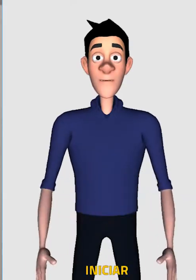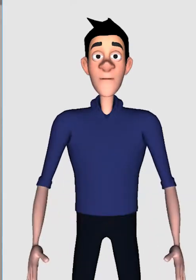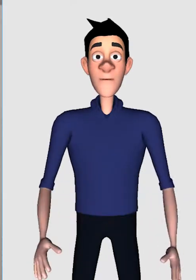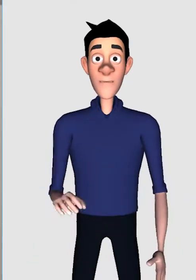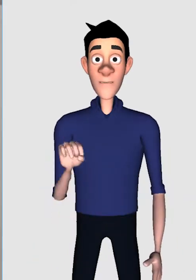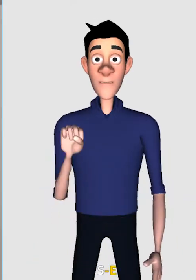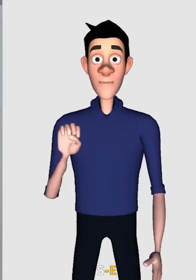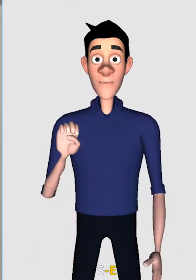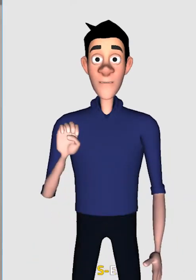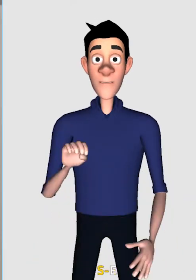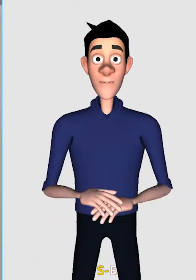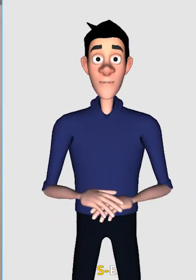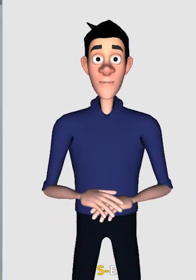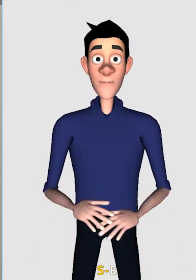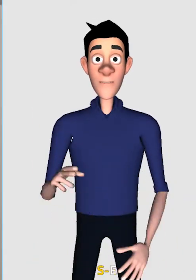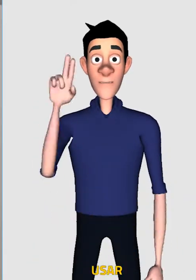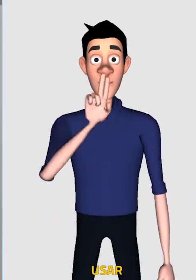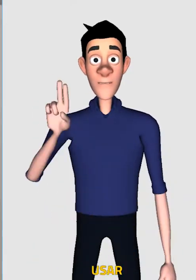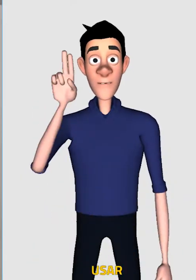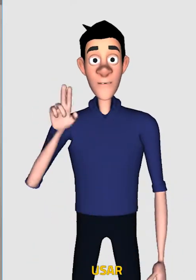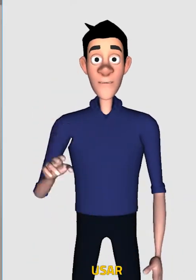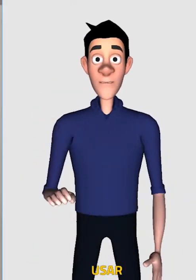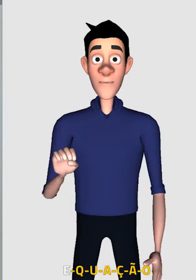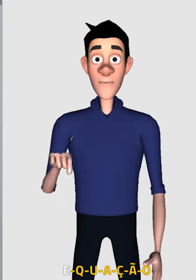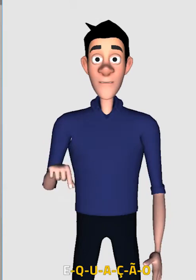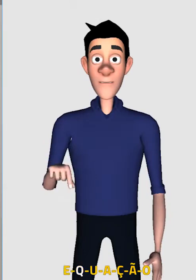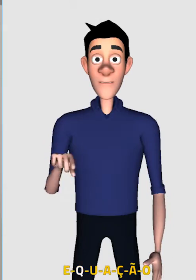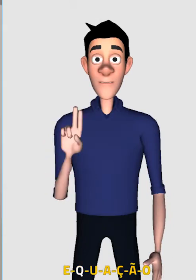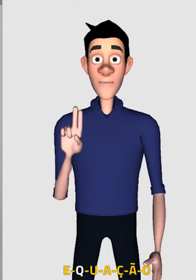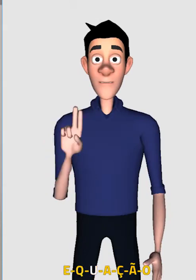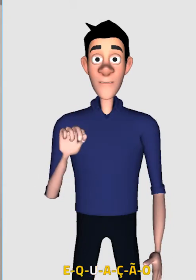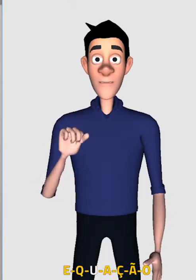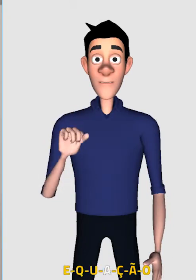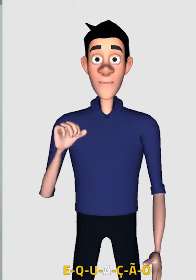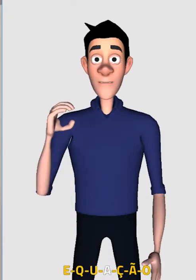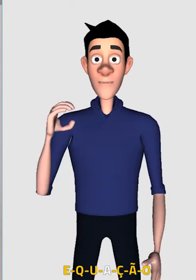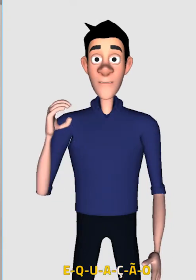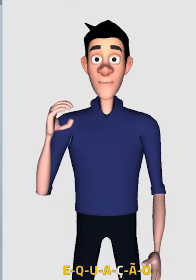Se eu usar aquela equação para calcular a distância total,